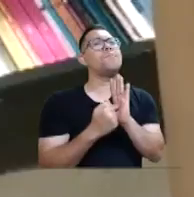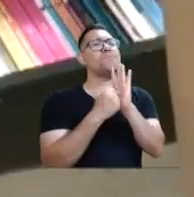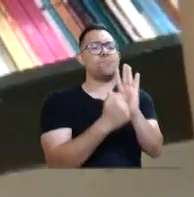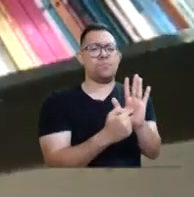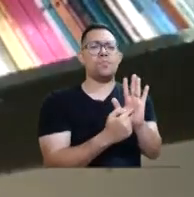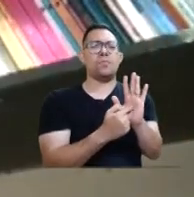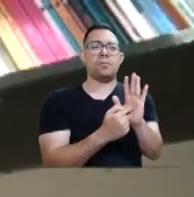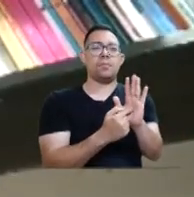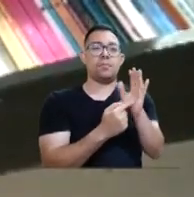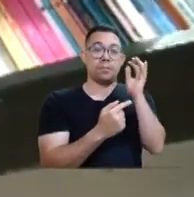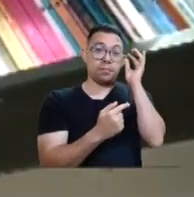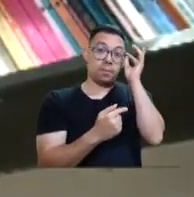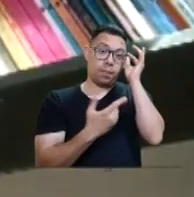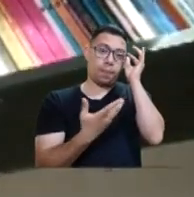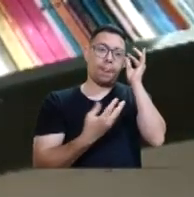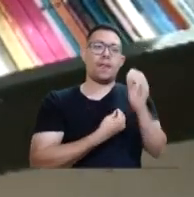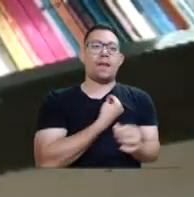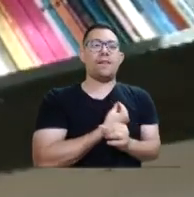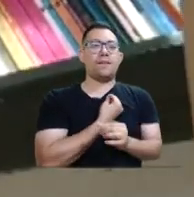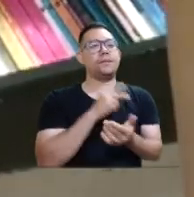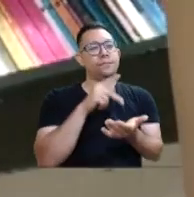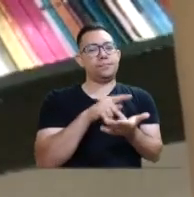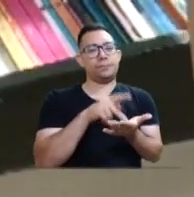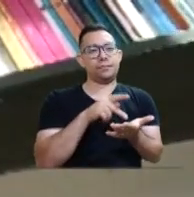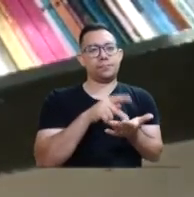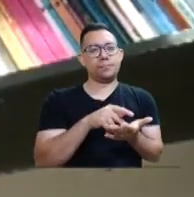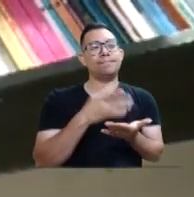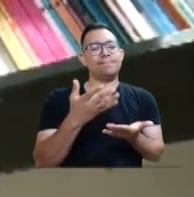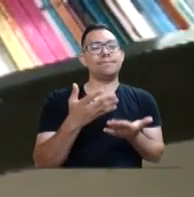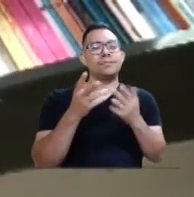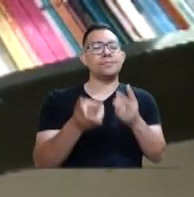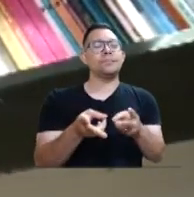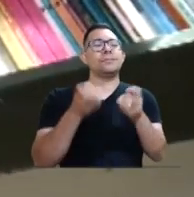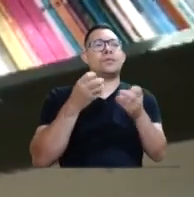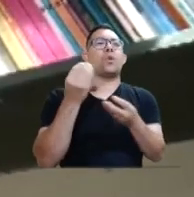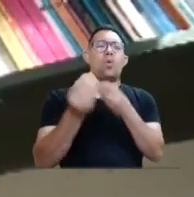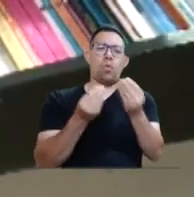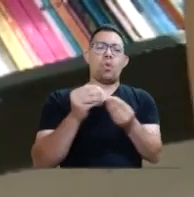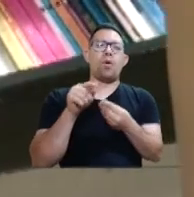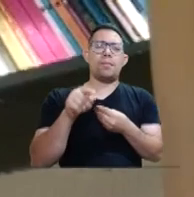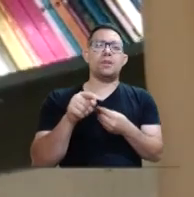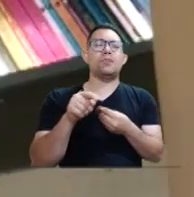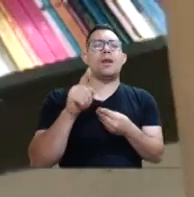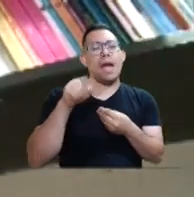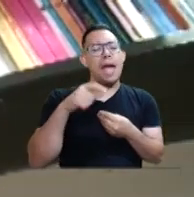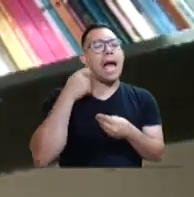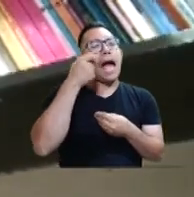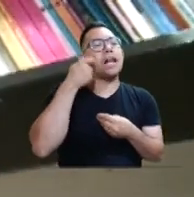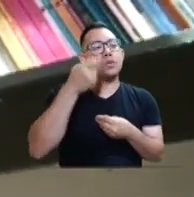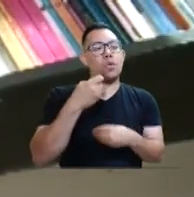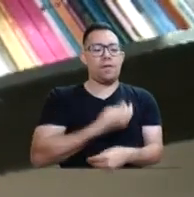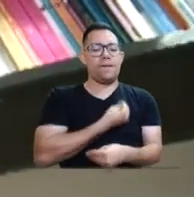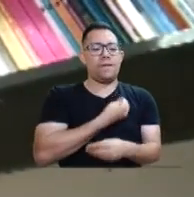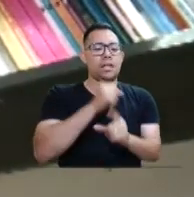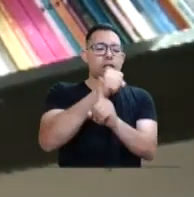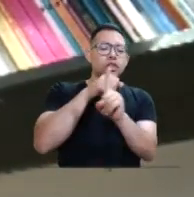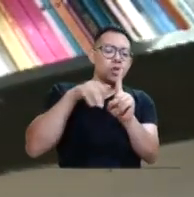que faz um recorte muito elitista da realidade, excluindo muitas vozes, muitos atores